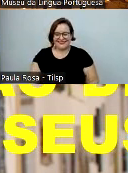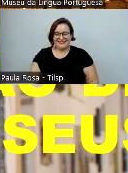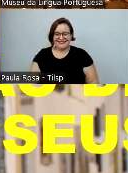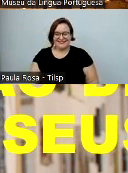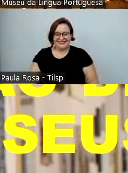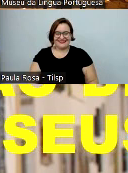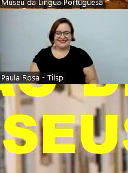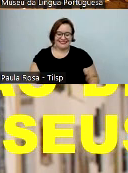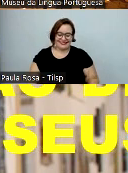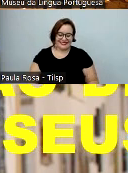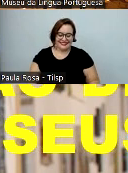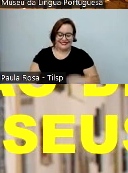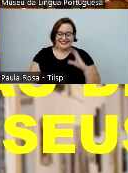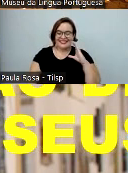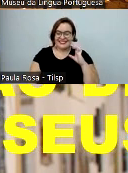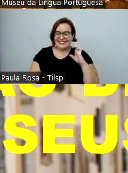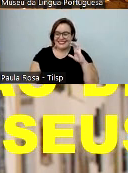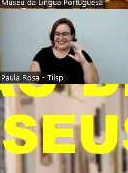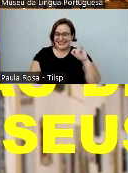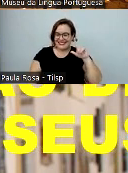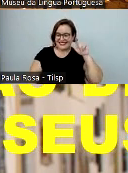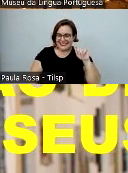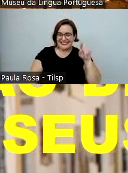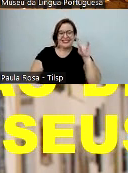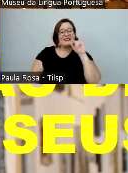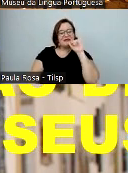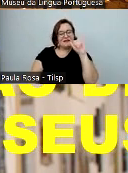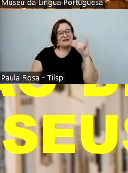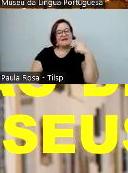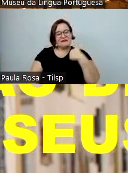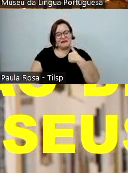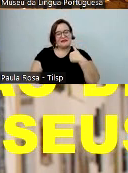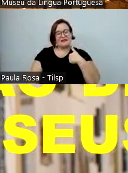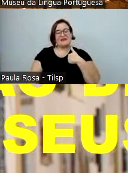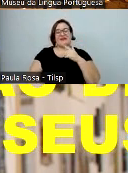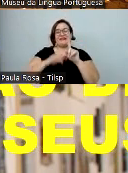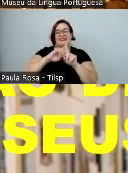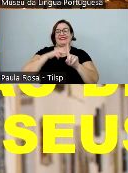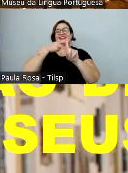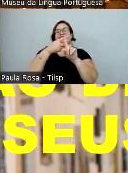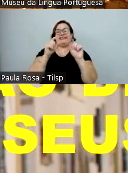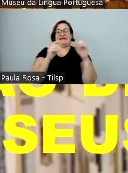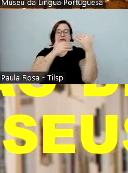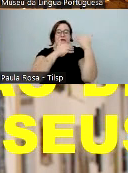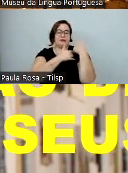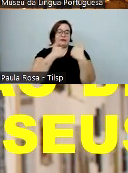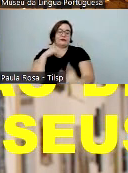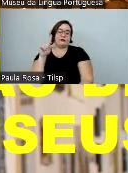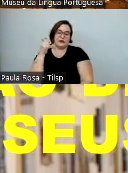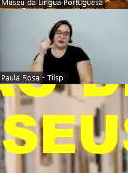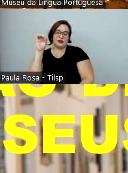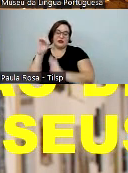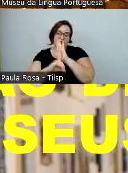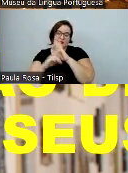Cecília disse né também com um certo chapéu duplo eu tava na direção né a nossa diretora